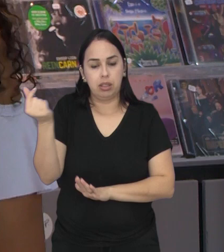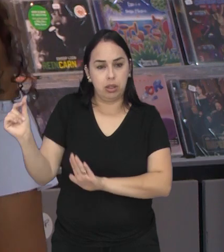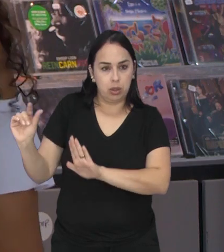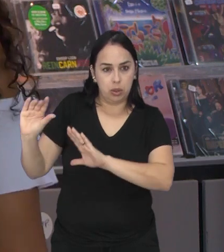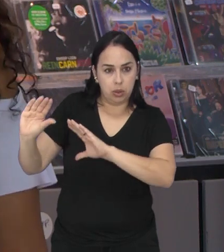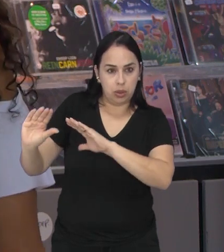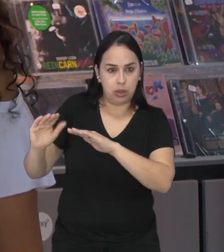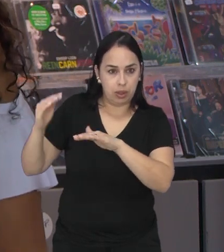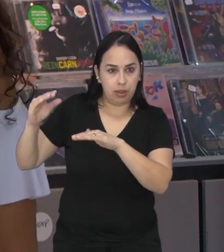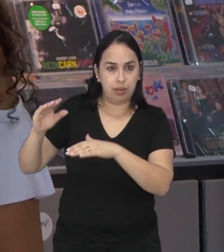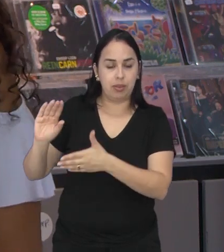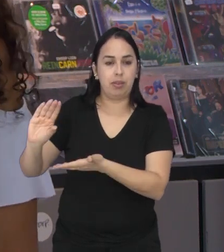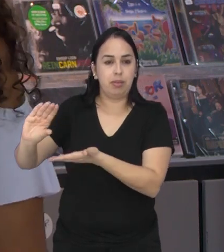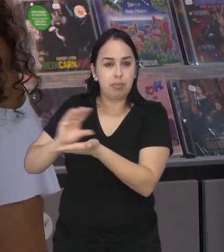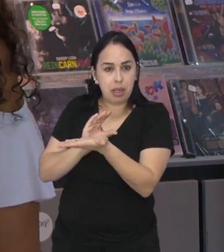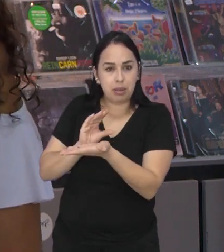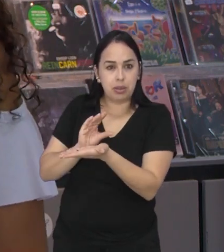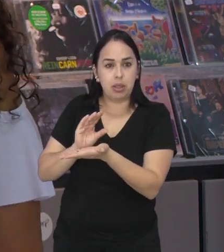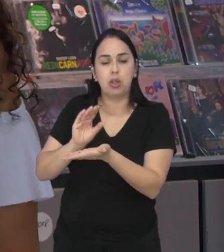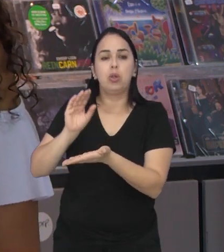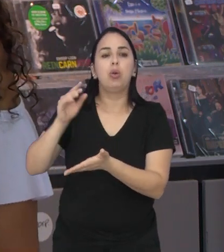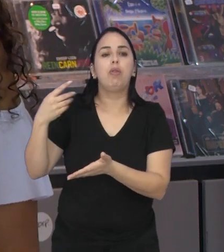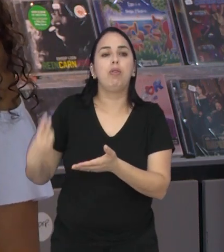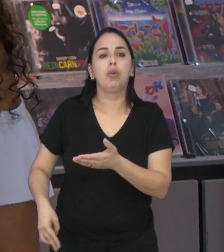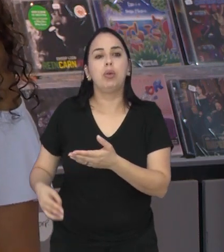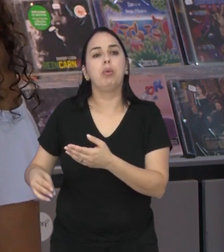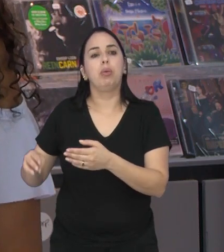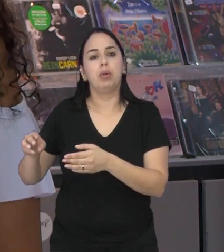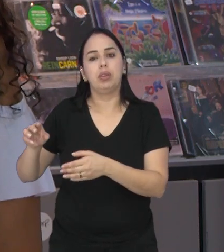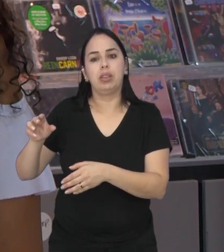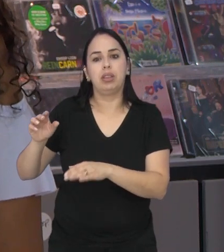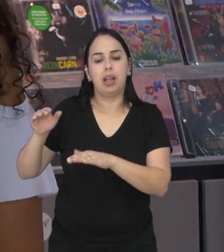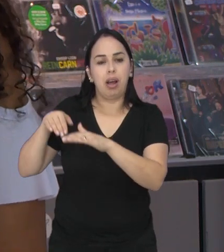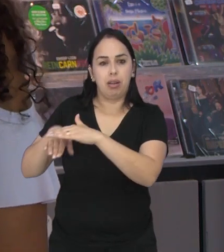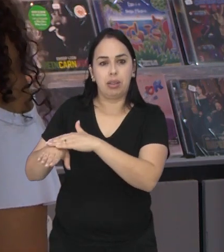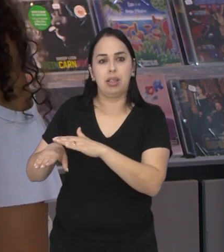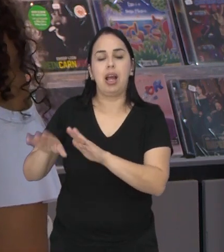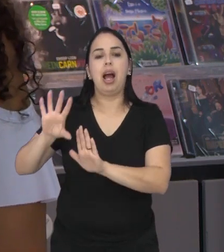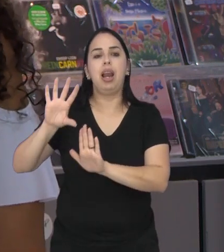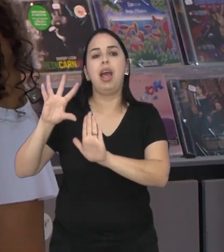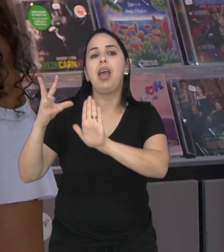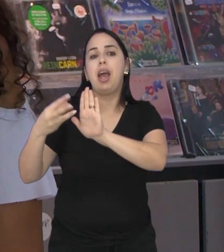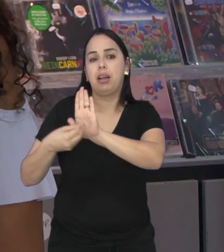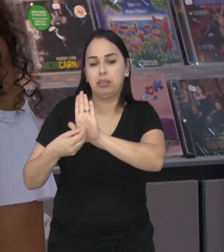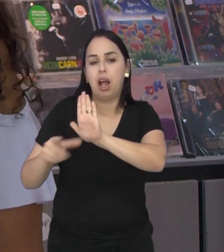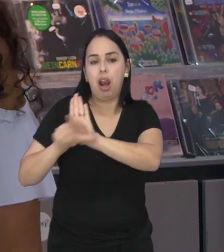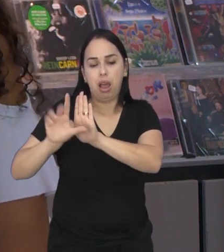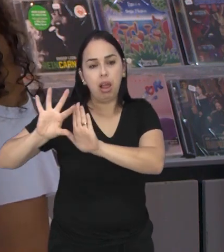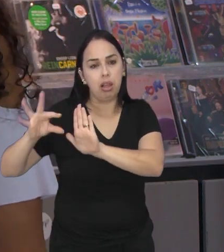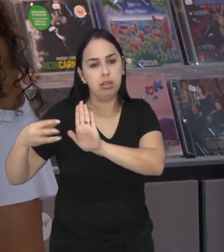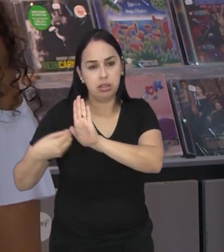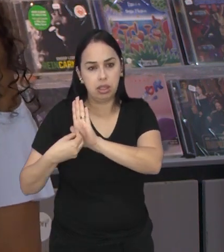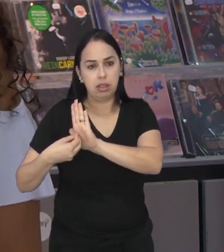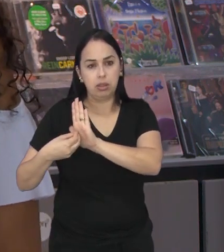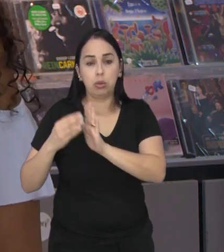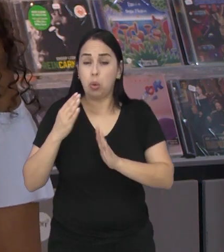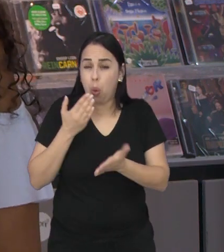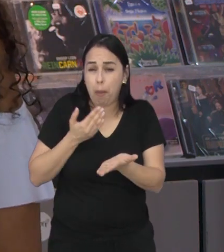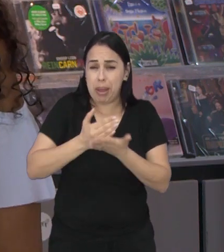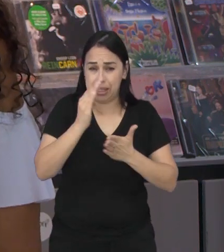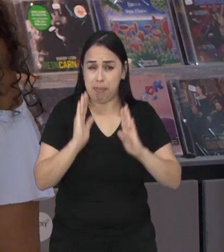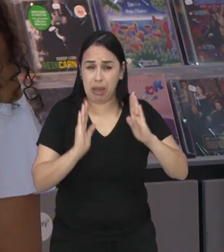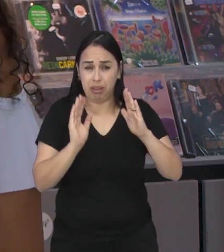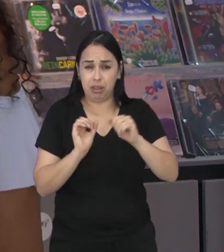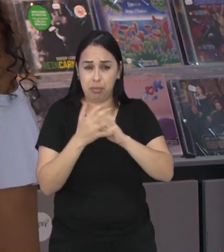fundo, através do fundo, né? A gente fez financiamento pelo Fundo Municipal de Cultura. Na verdade, foi a Lei Aldir Blanc, foi bem no início